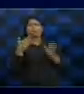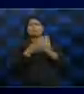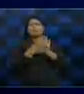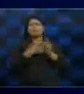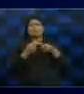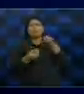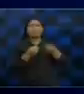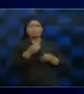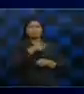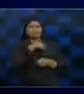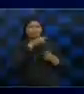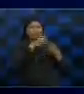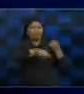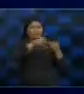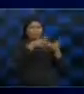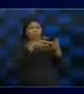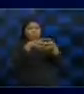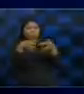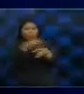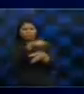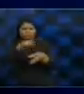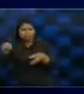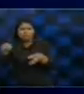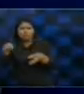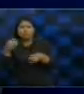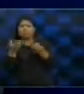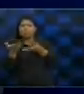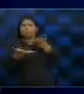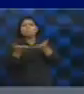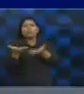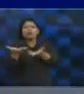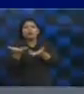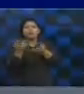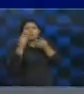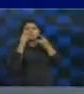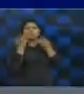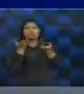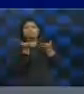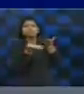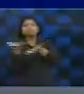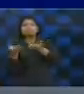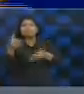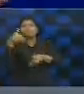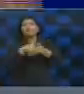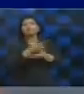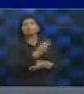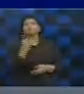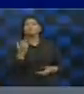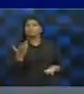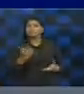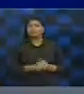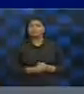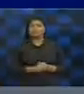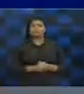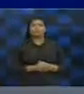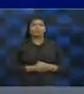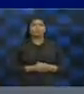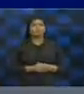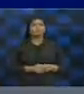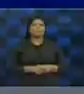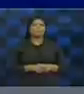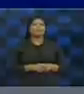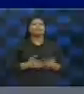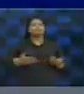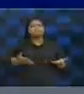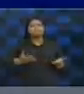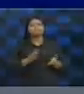dia 30 de outubro? Candidato Marcelo Ramos, 2 minutos. Eu quero desejar boa noite a você, quero desejar